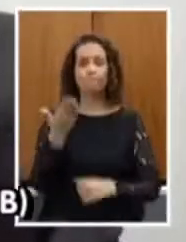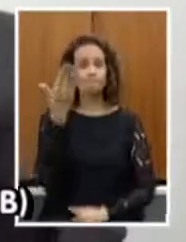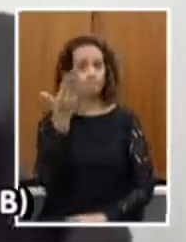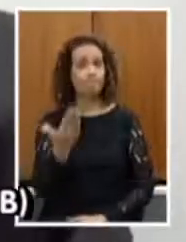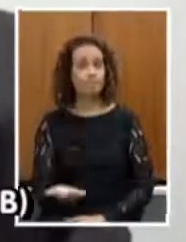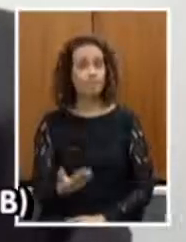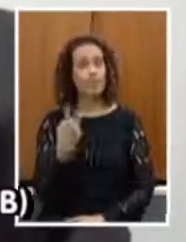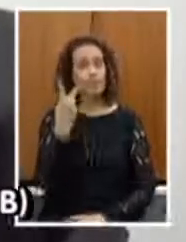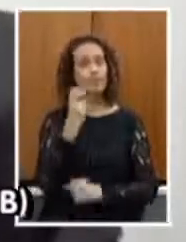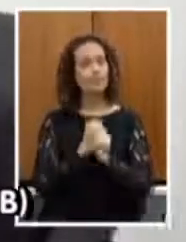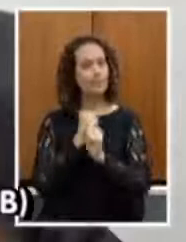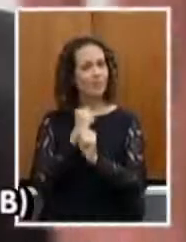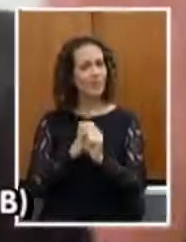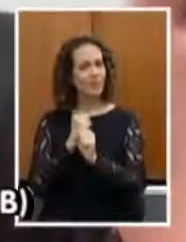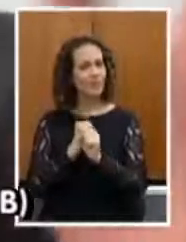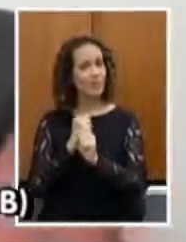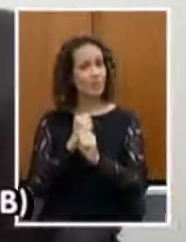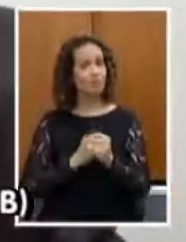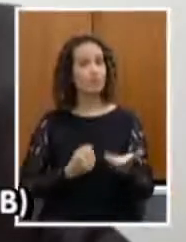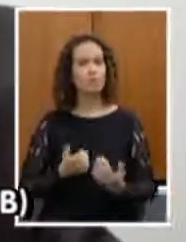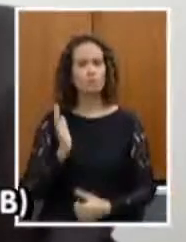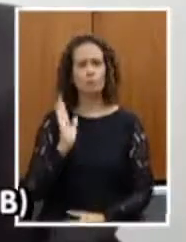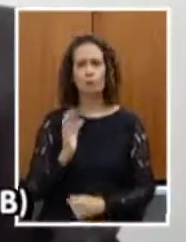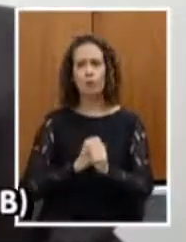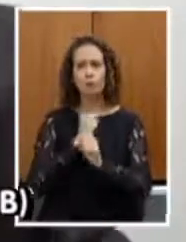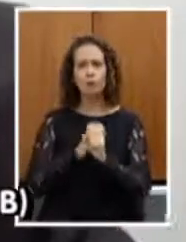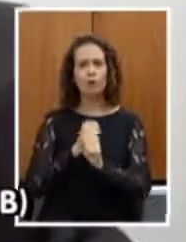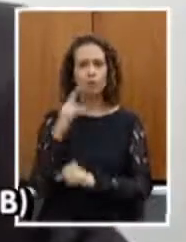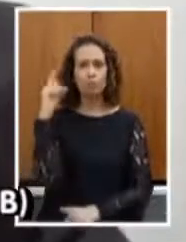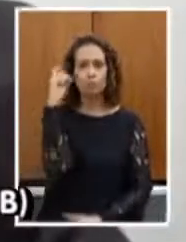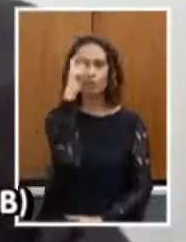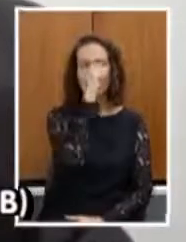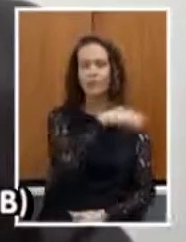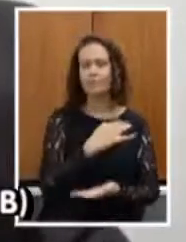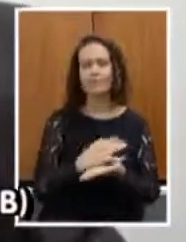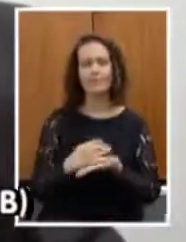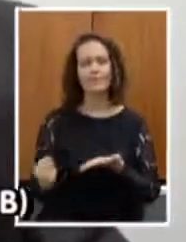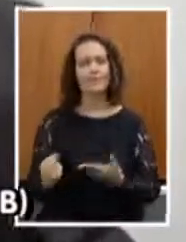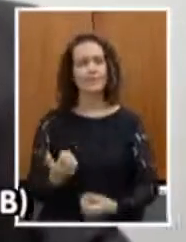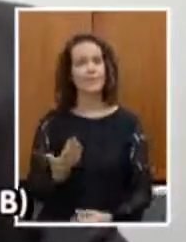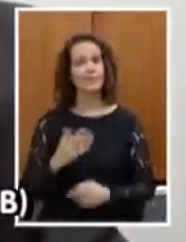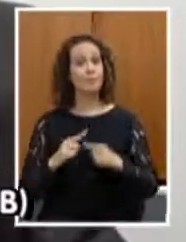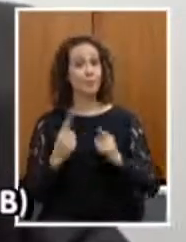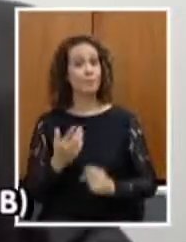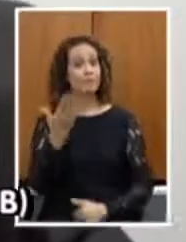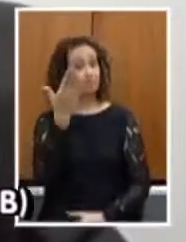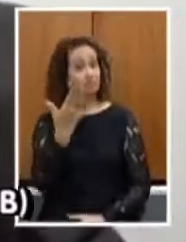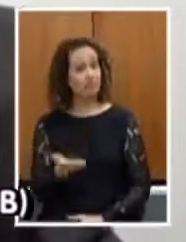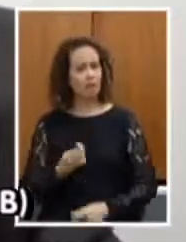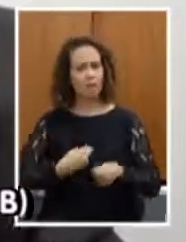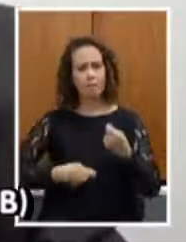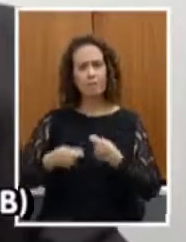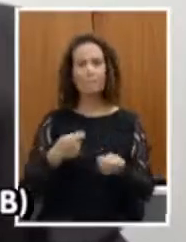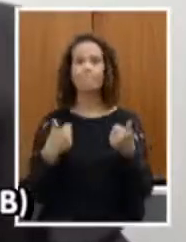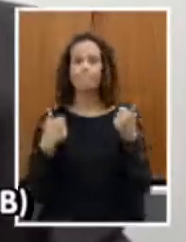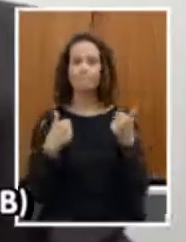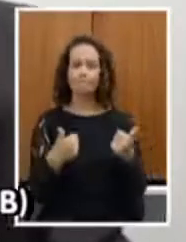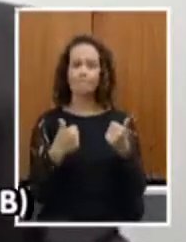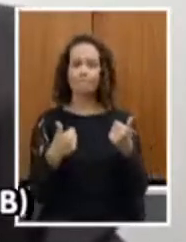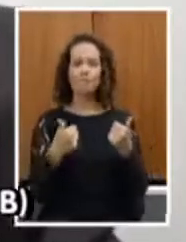nesses 2 anos. Passou um ano difícil, mas Vossa Excelência soube muito bem administrar, ter